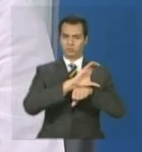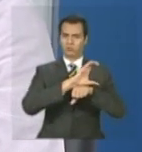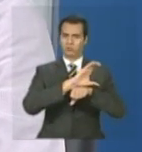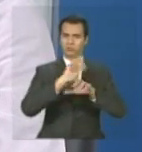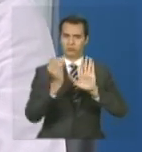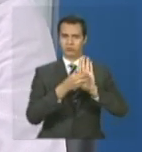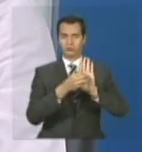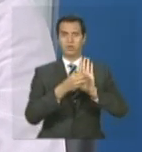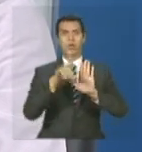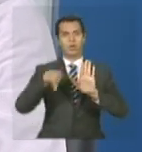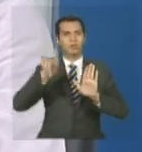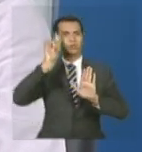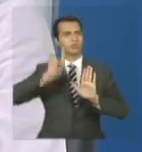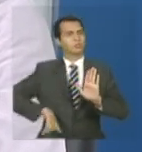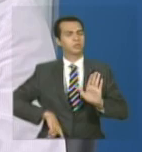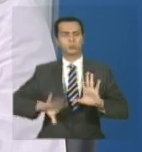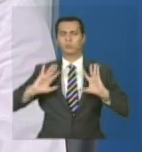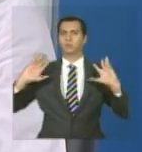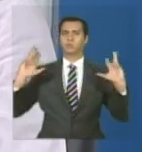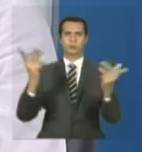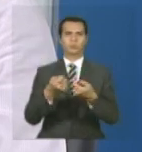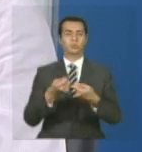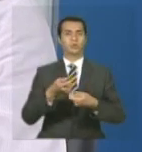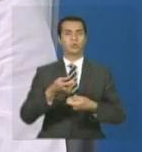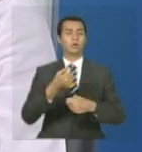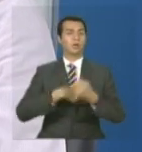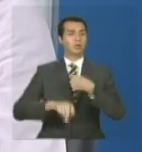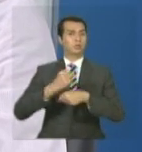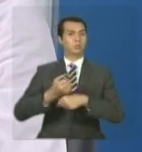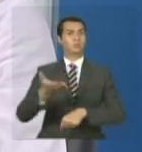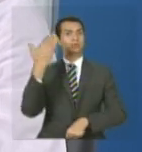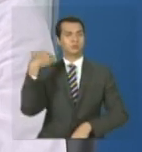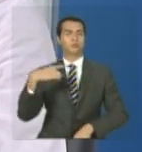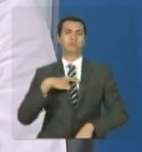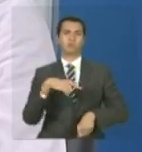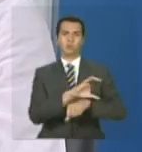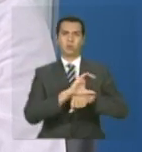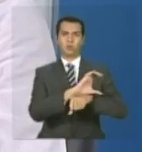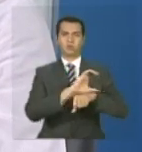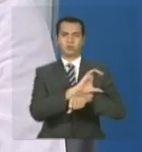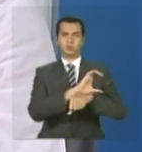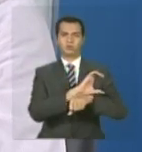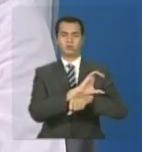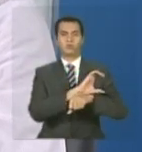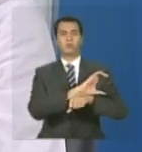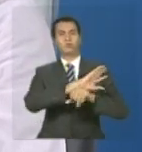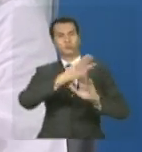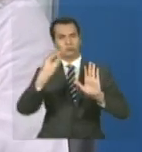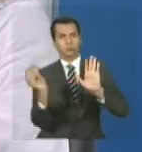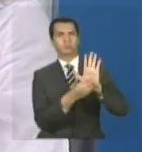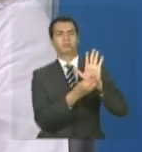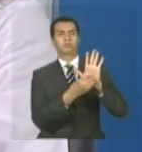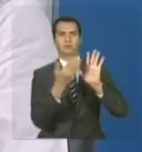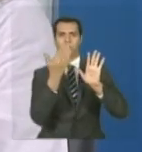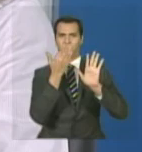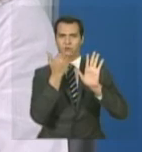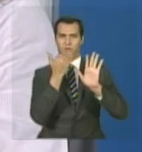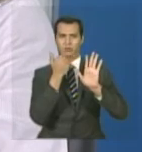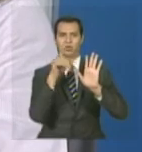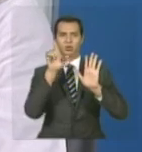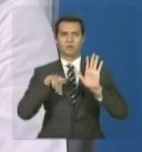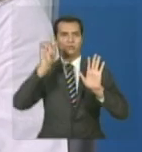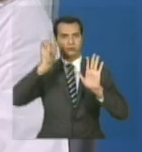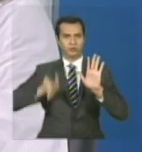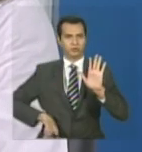nós conseguimos aprovar uma emenda constitucional... O ano passado, que incluiu a alimentação entre os nossos